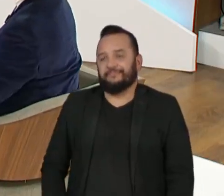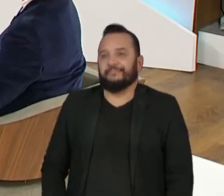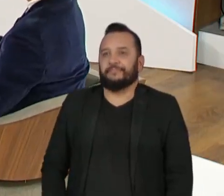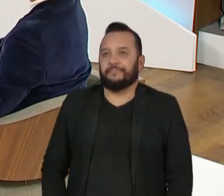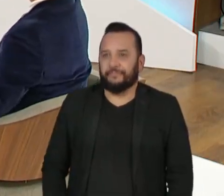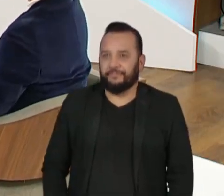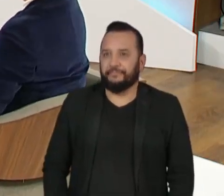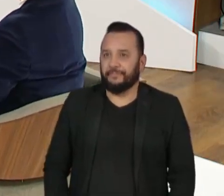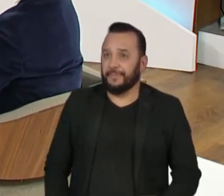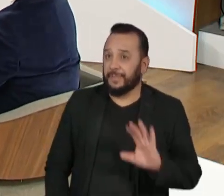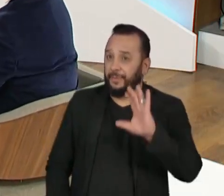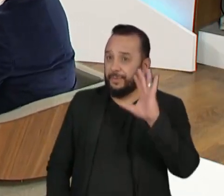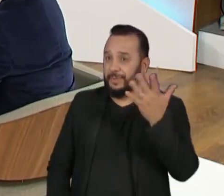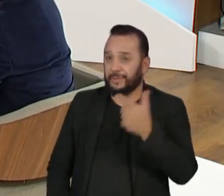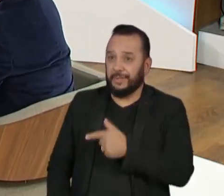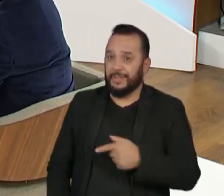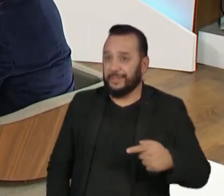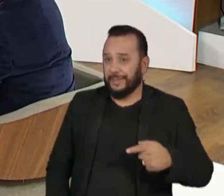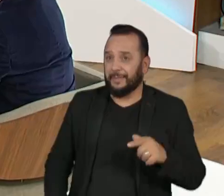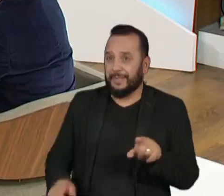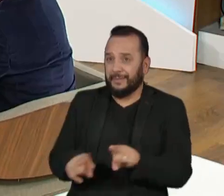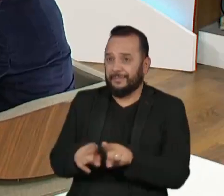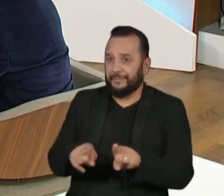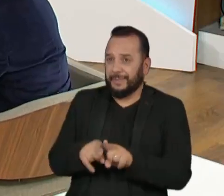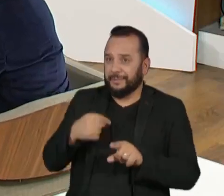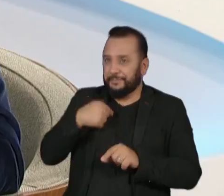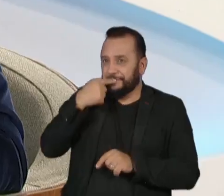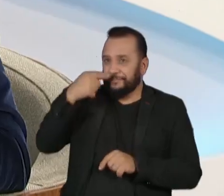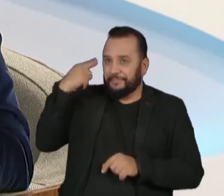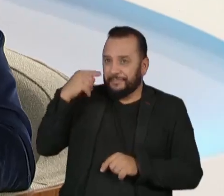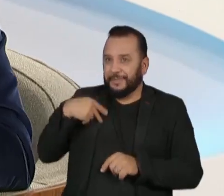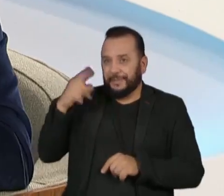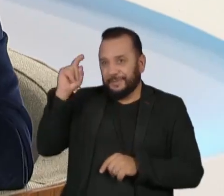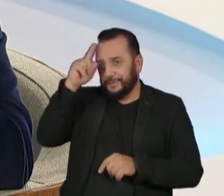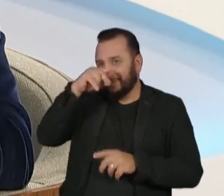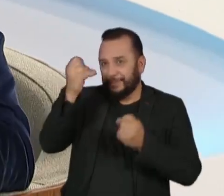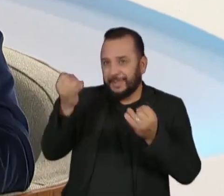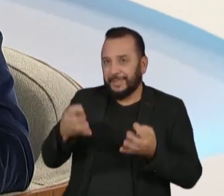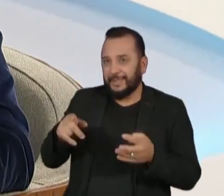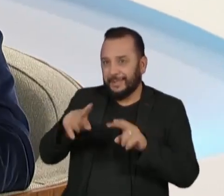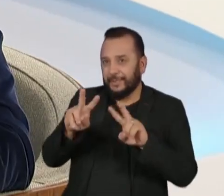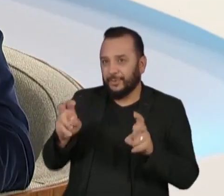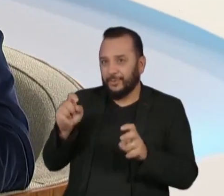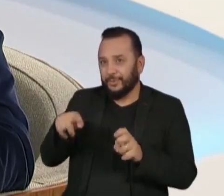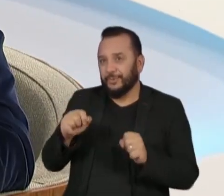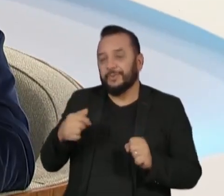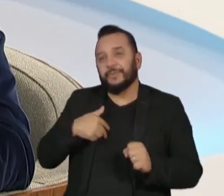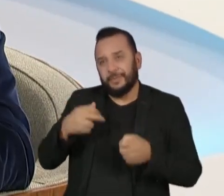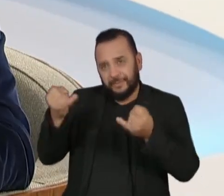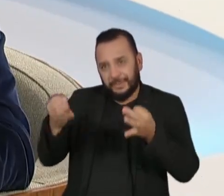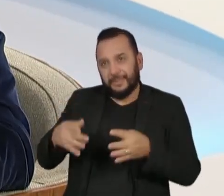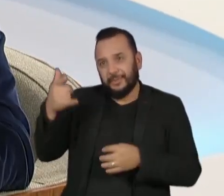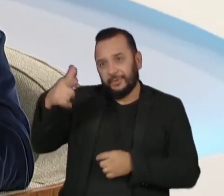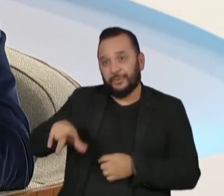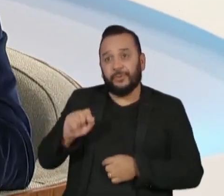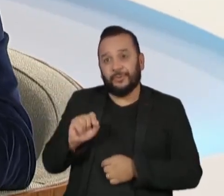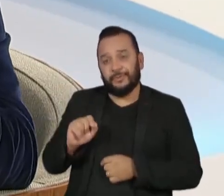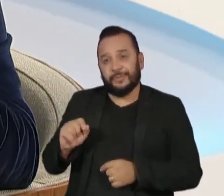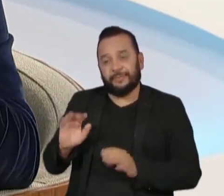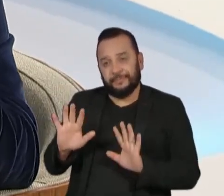E isso aconteceu essa semana. É difícil falar desses assuntos, eu vou entrar de novo num terreno